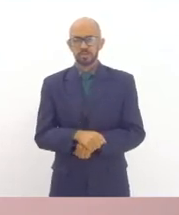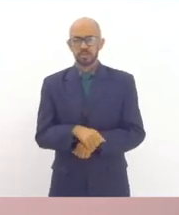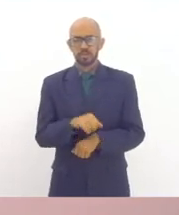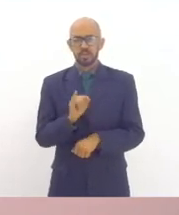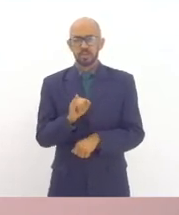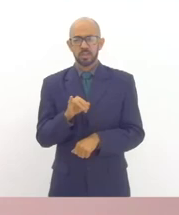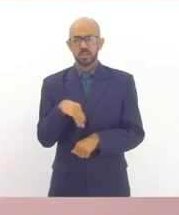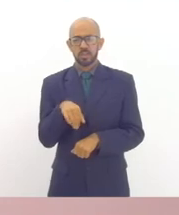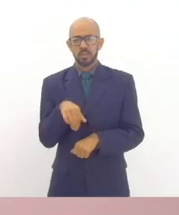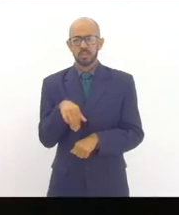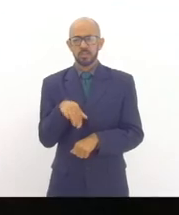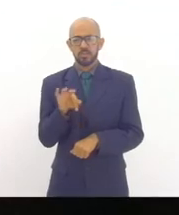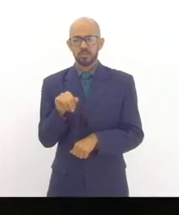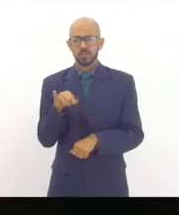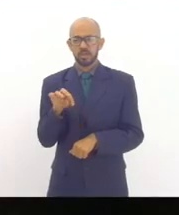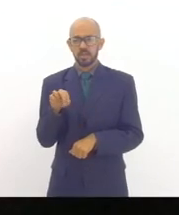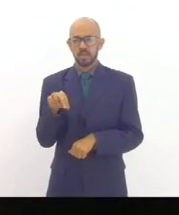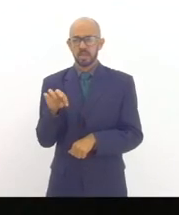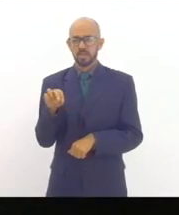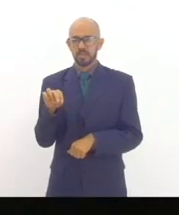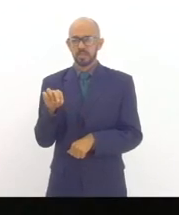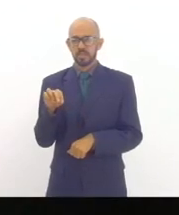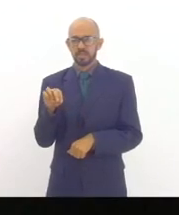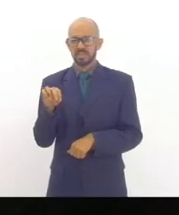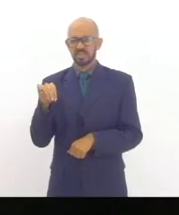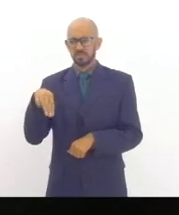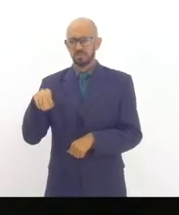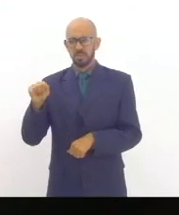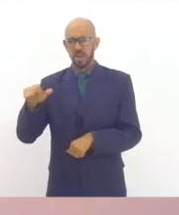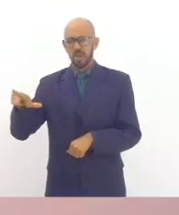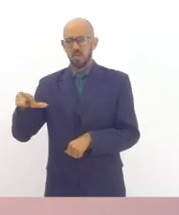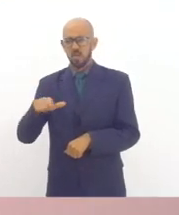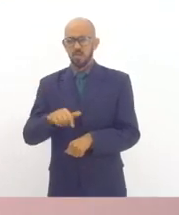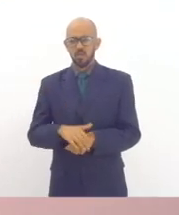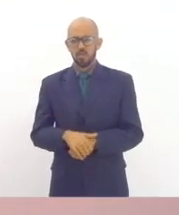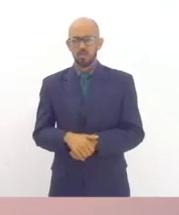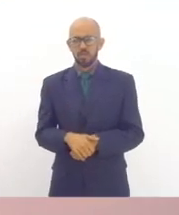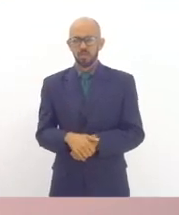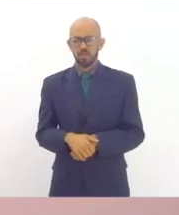urugbi na escola, o que mais?